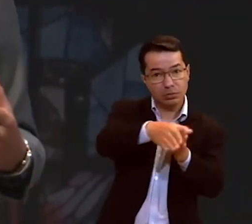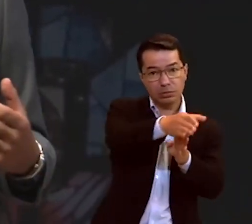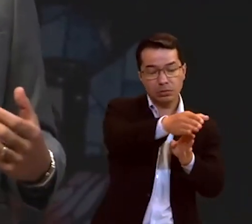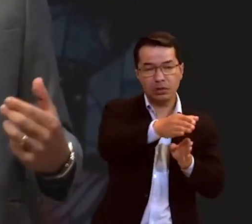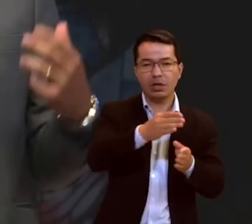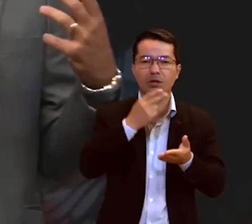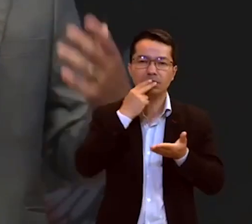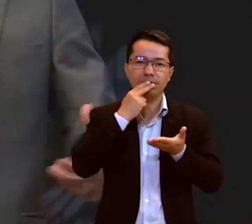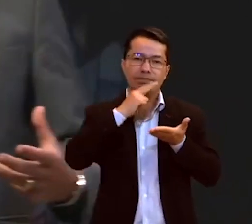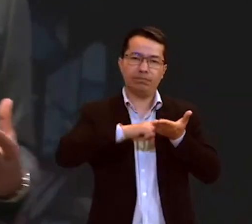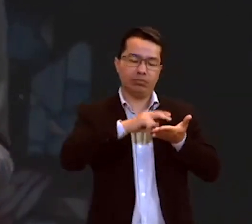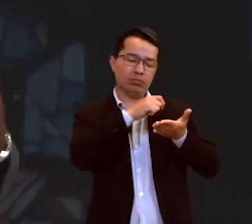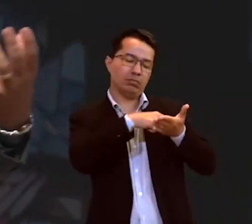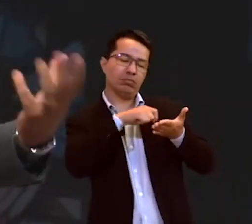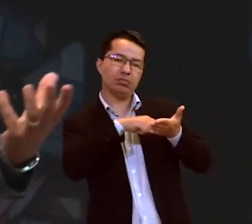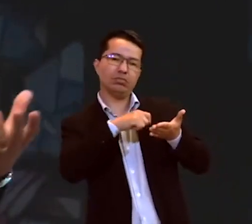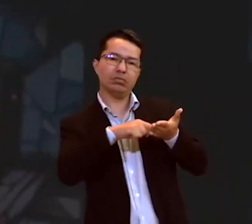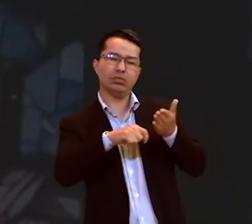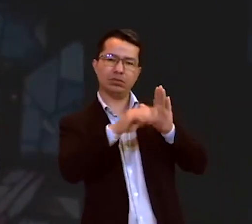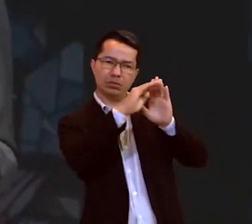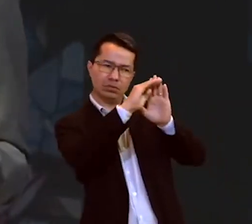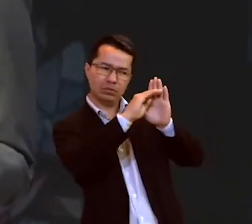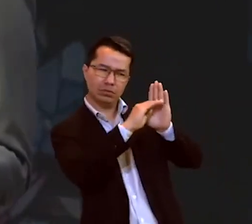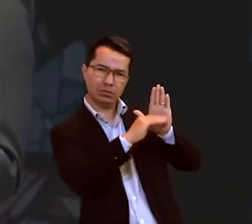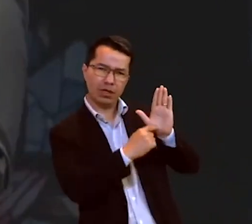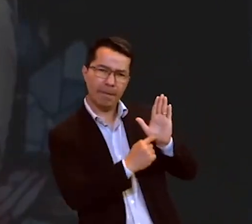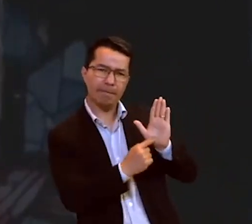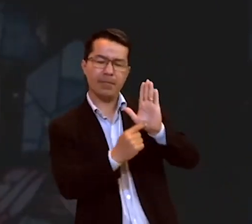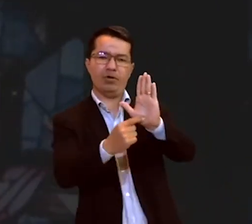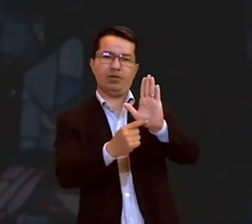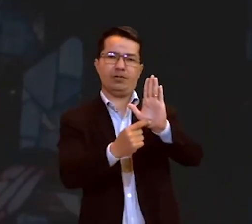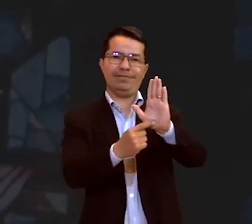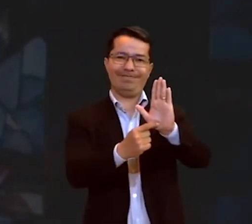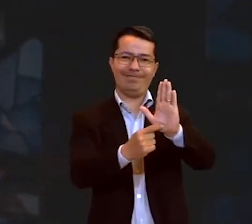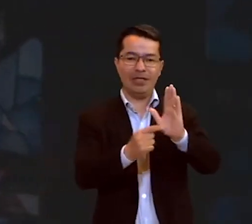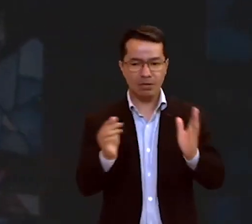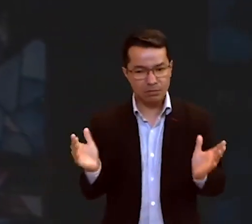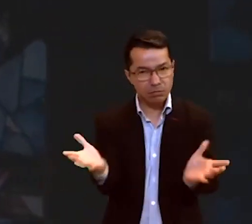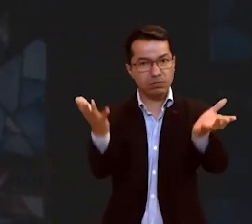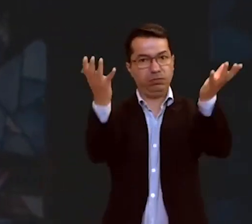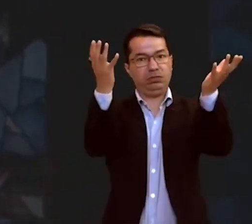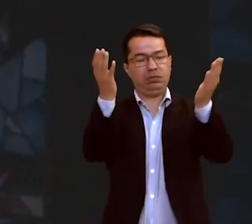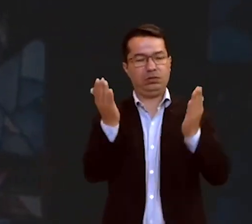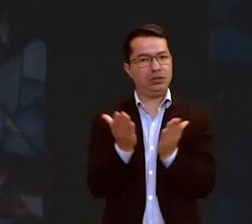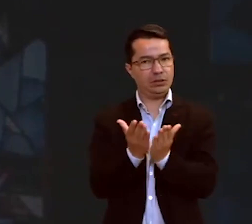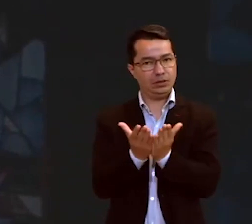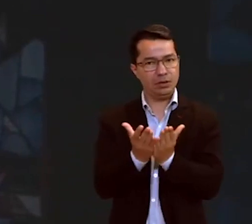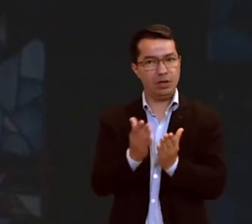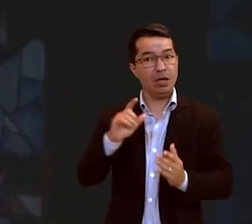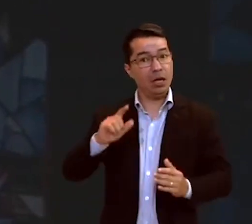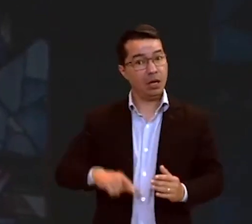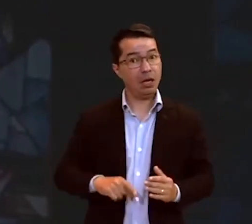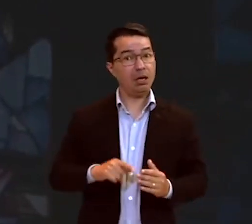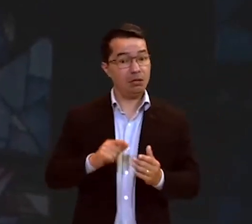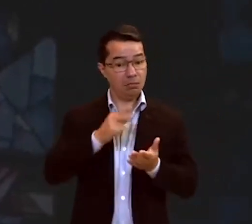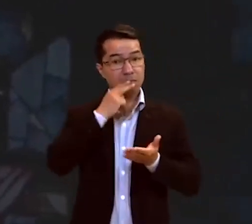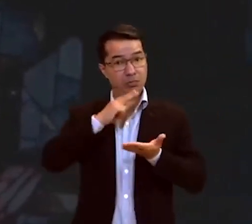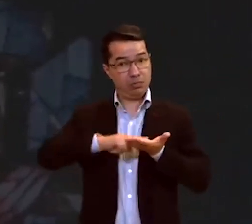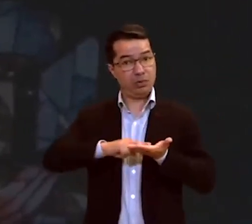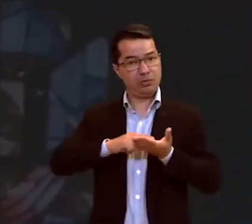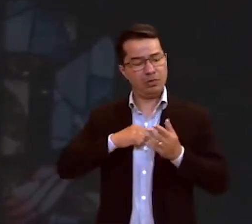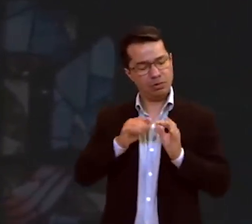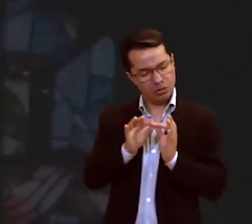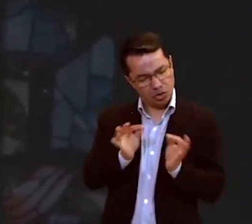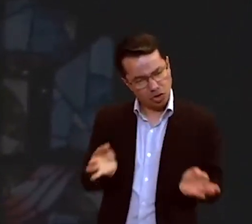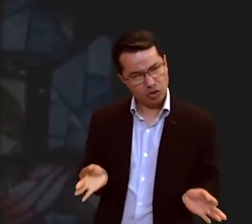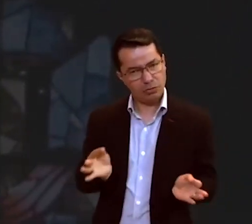essa carta. E é interessante porque essa carta, ela tem muitos ensinamentos diretos, ele é muito simples, muito objetivo,